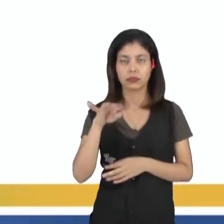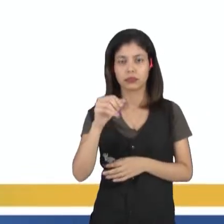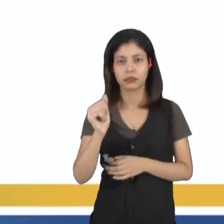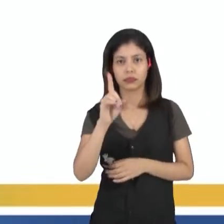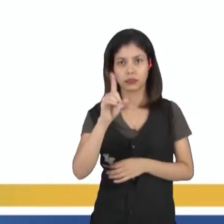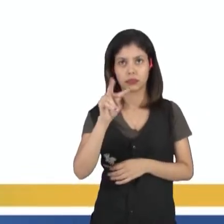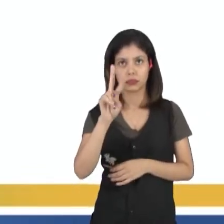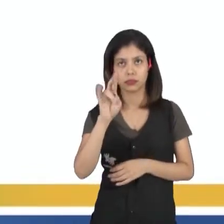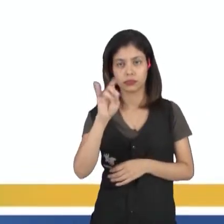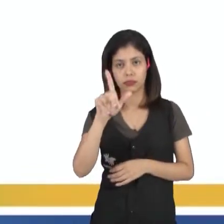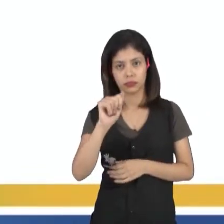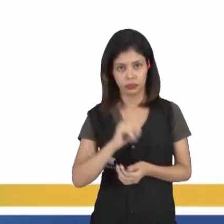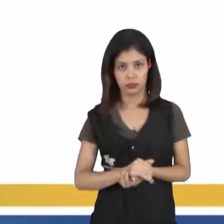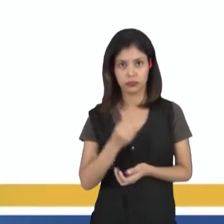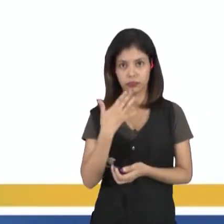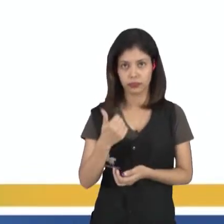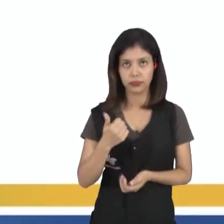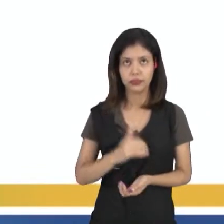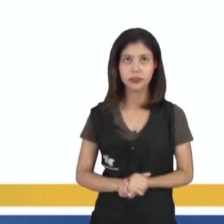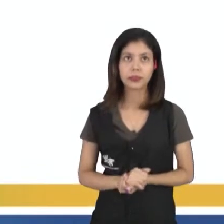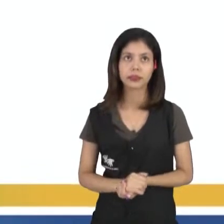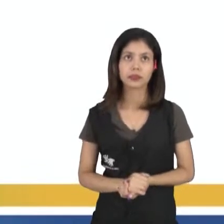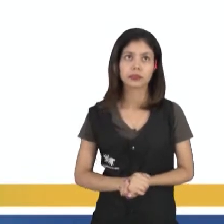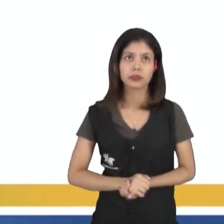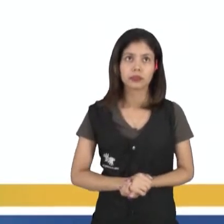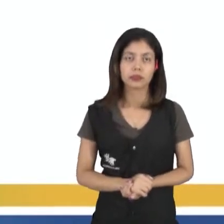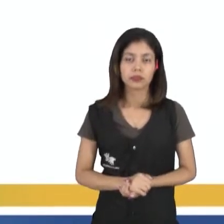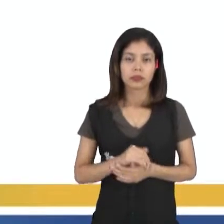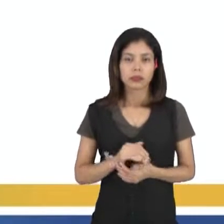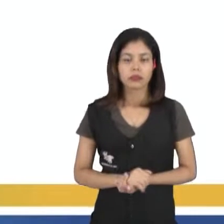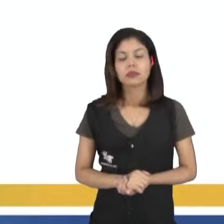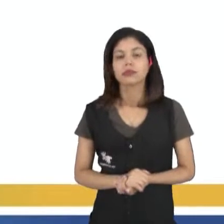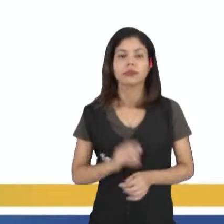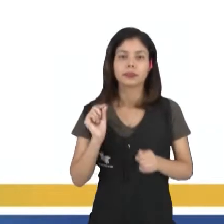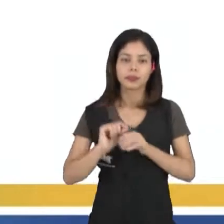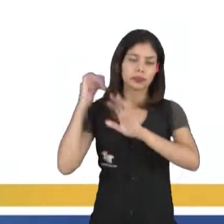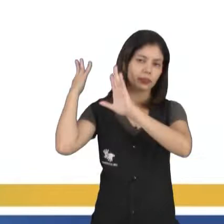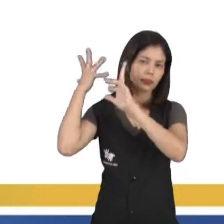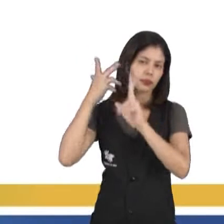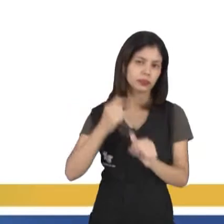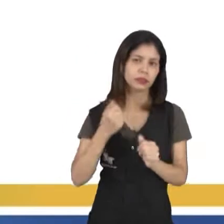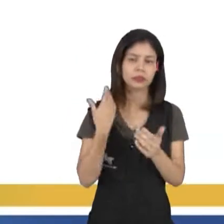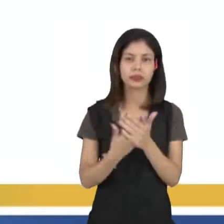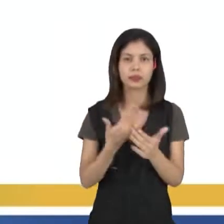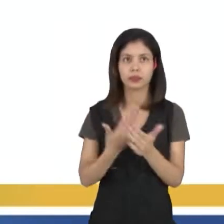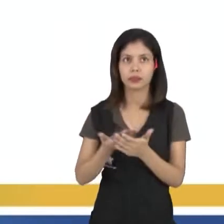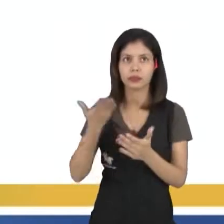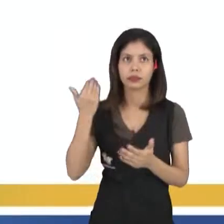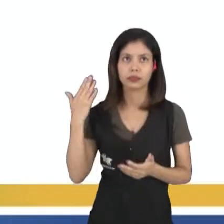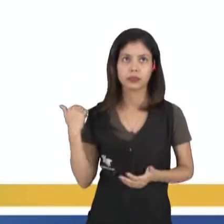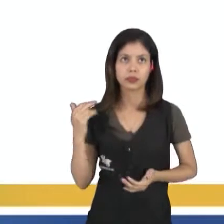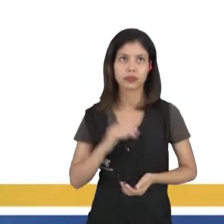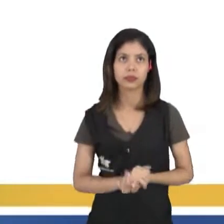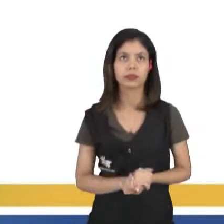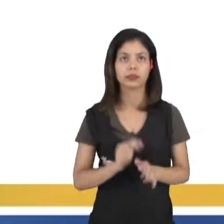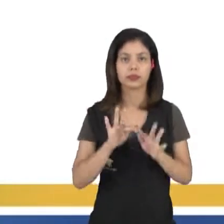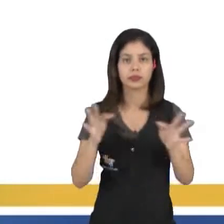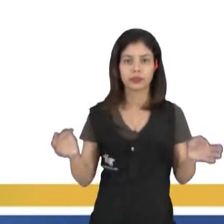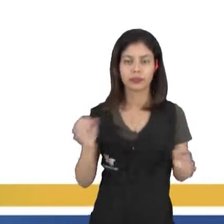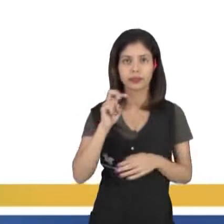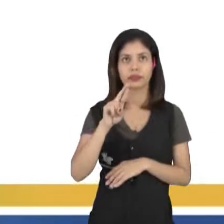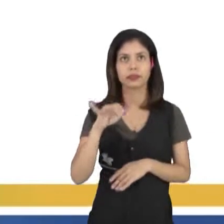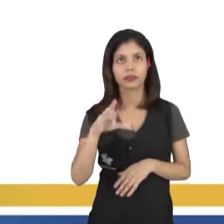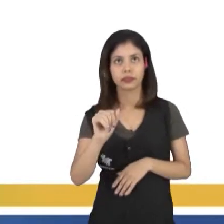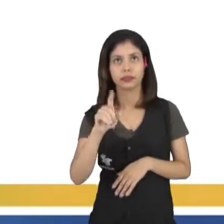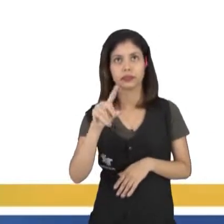subordinada adverbial, tá bom? Vamos lá? Então, vamos fazer uma recapitulação da aula anterior. As orações